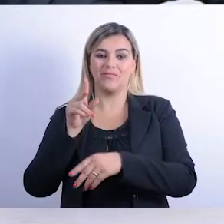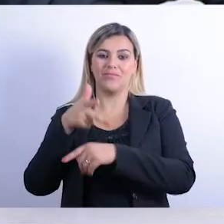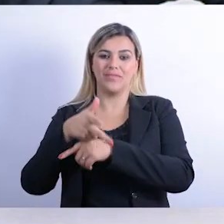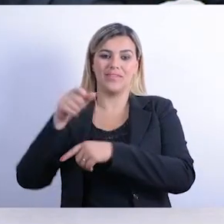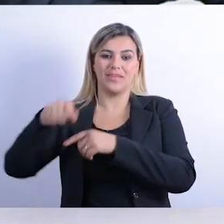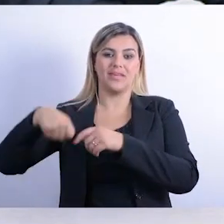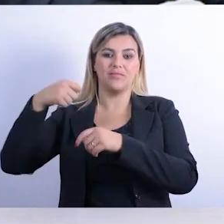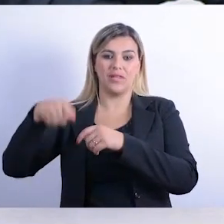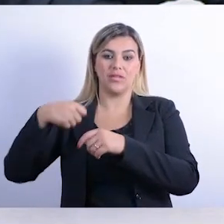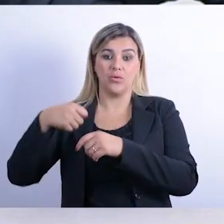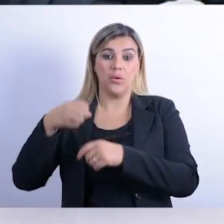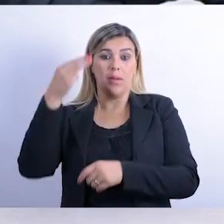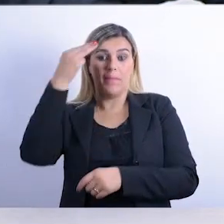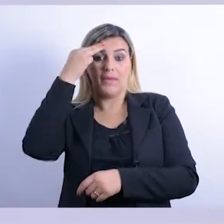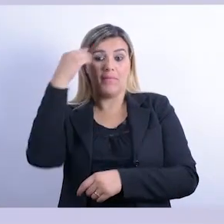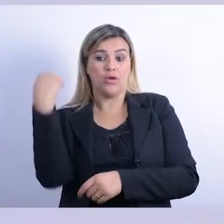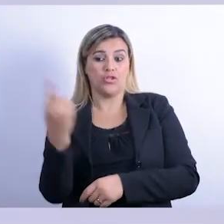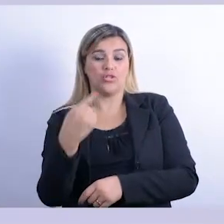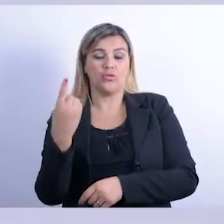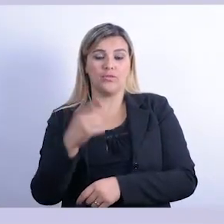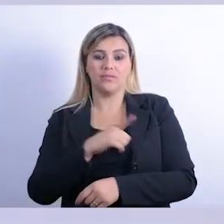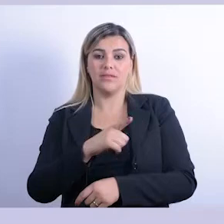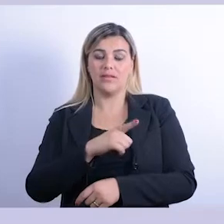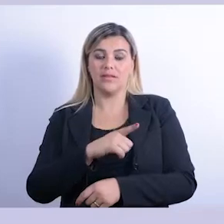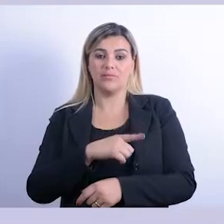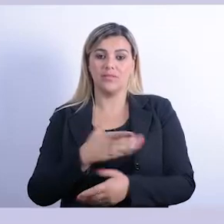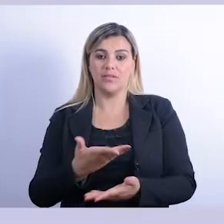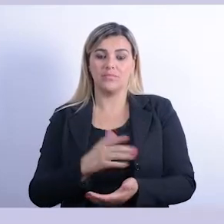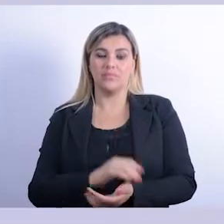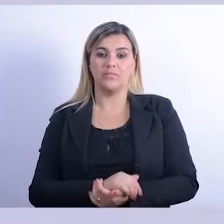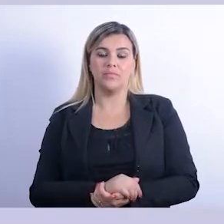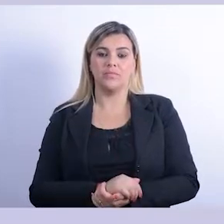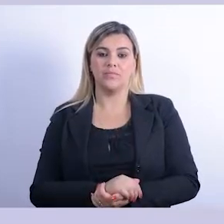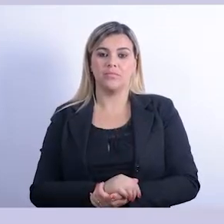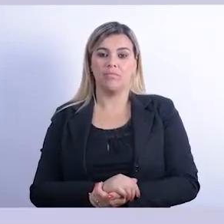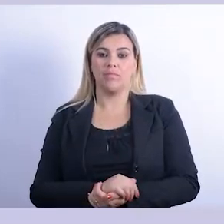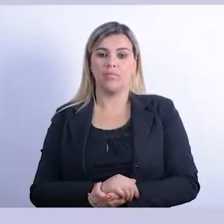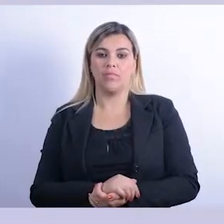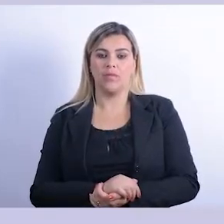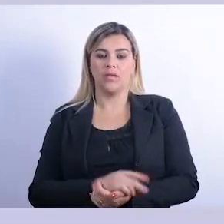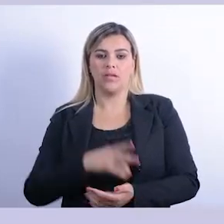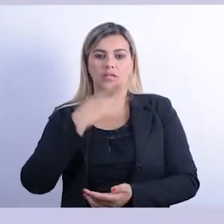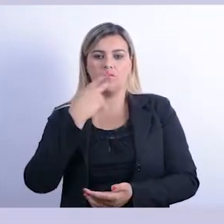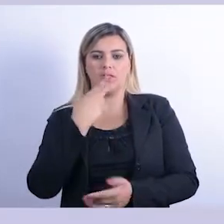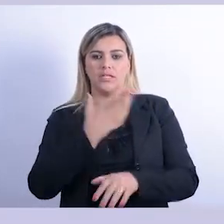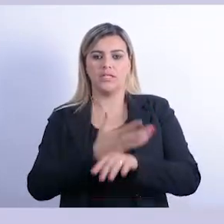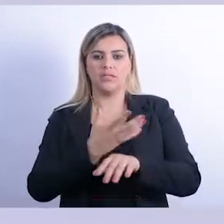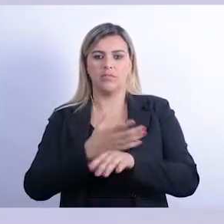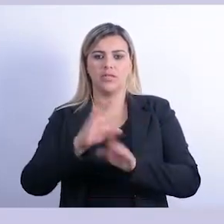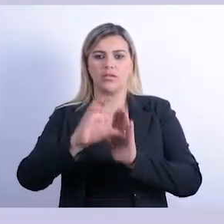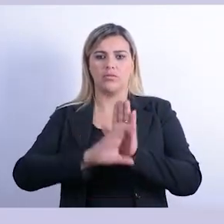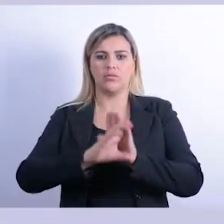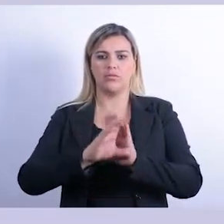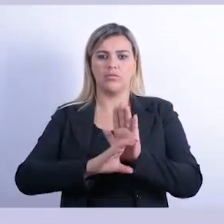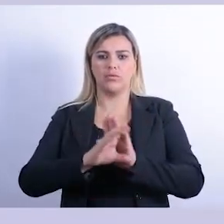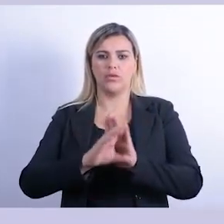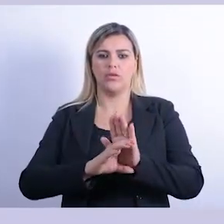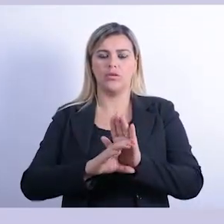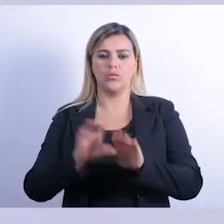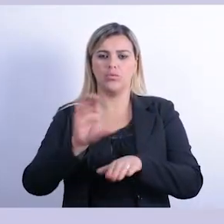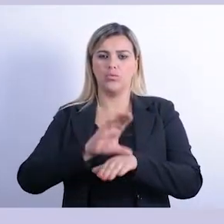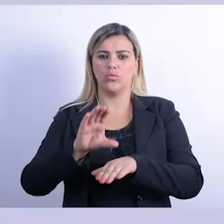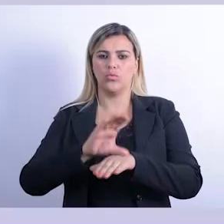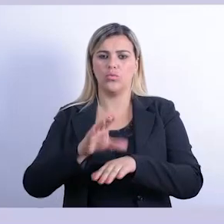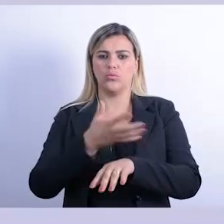né? Dessa questão da organização curricular do curso, quando vai para dentro de uma instituição, né, de